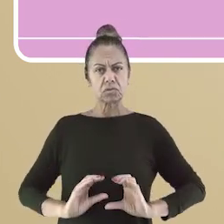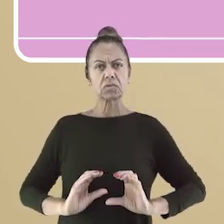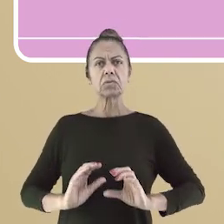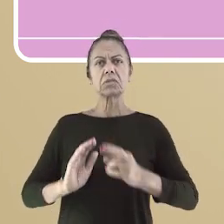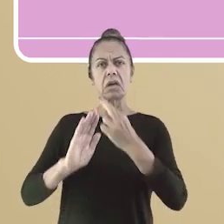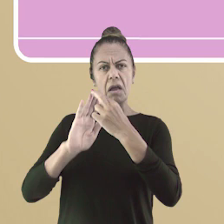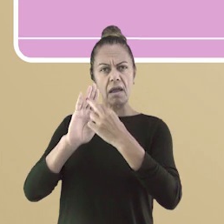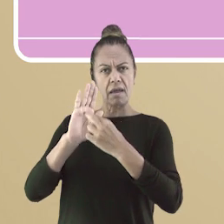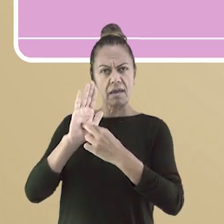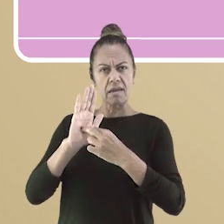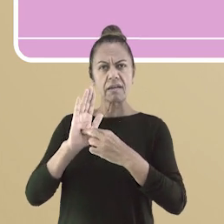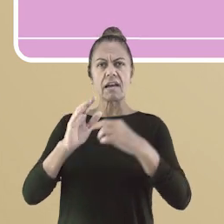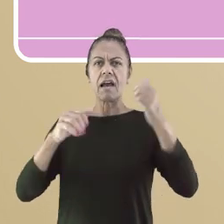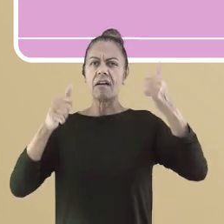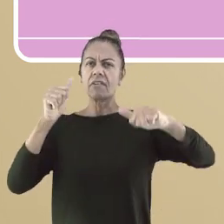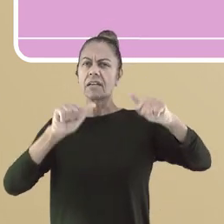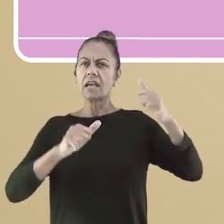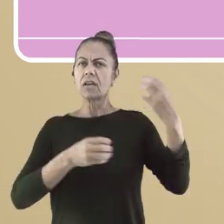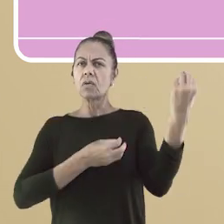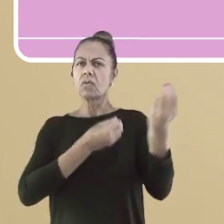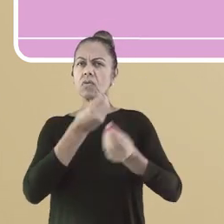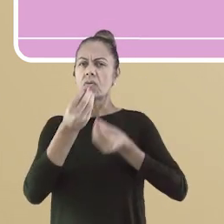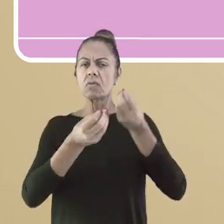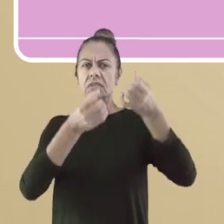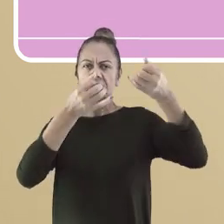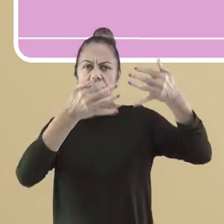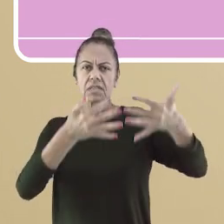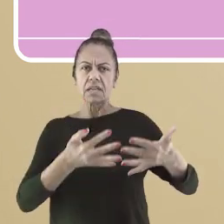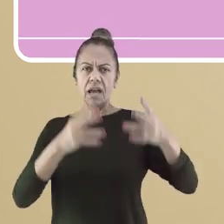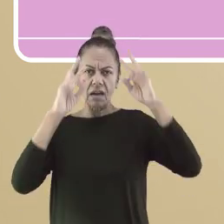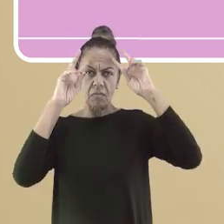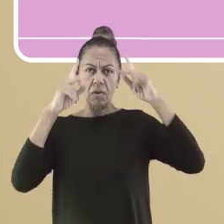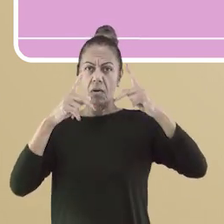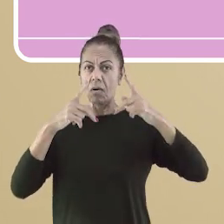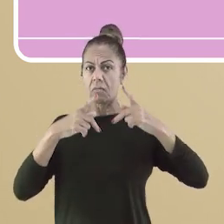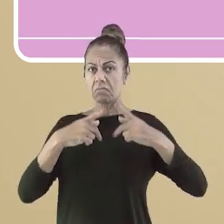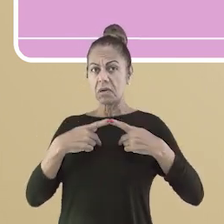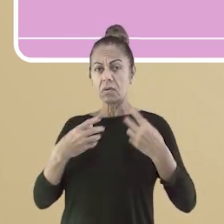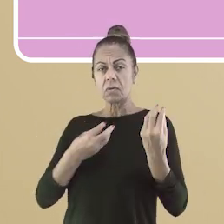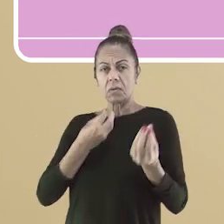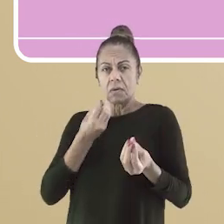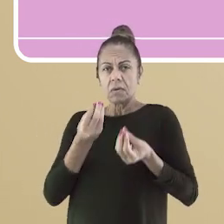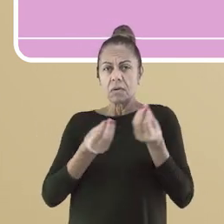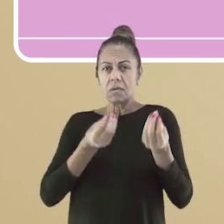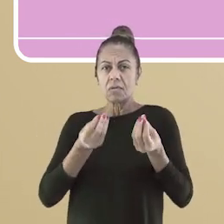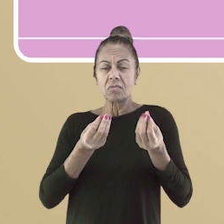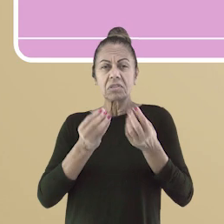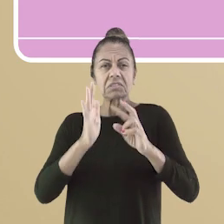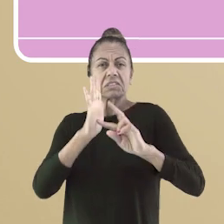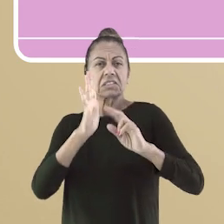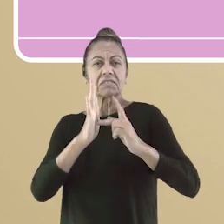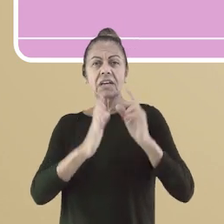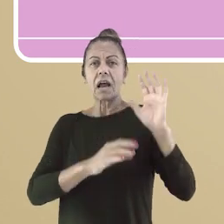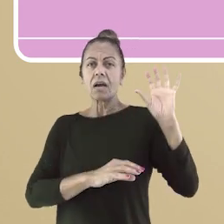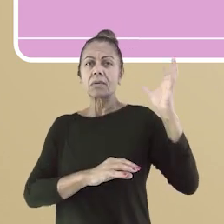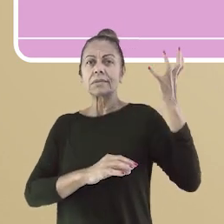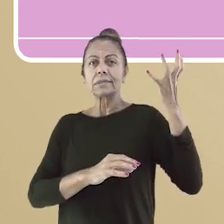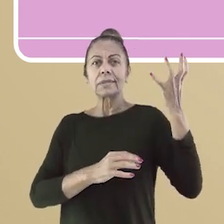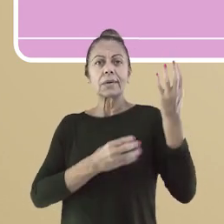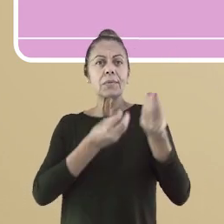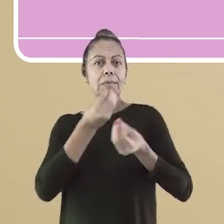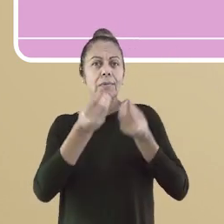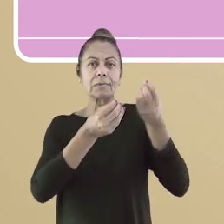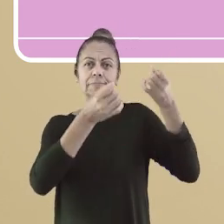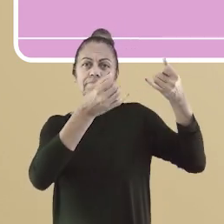pessoas a avaliarem e a também explicarem a realidade em que elas mesmas vivem, buscando dar sentido aos